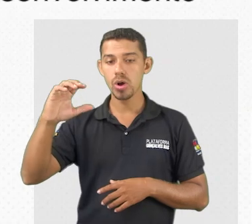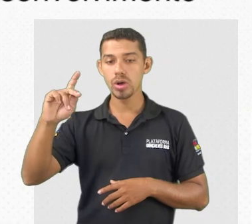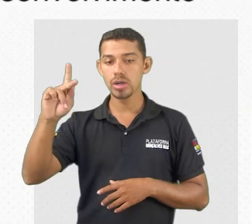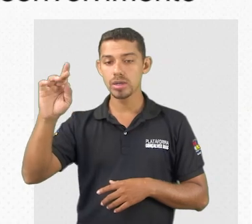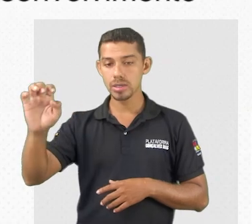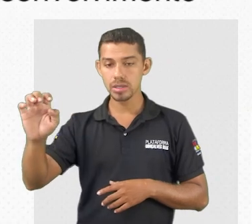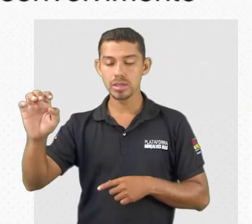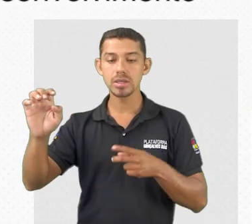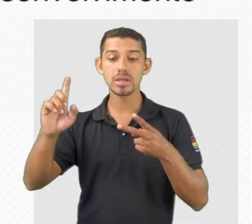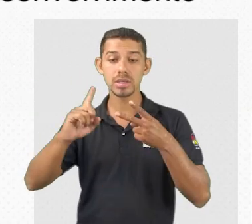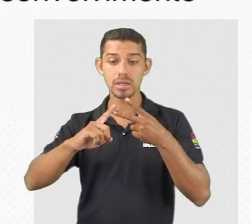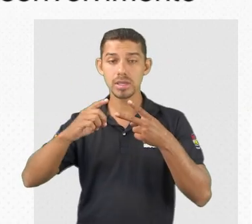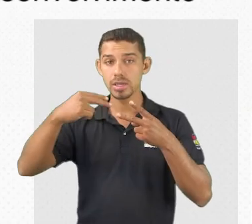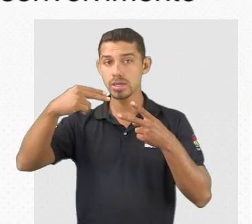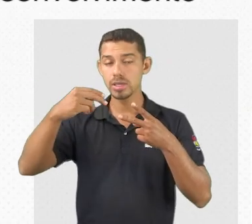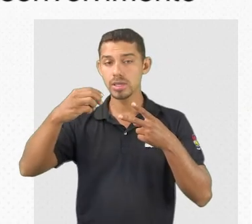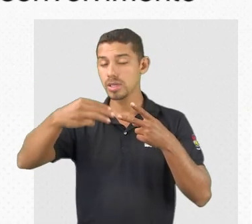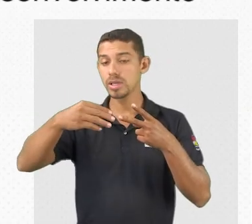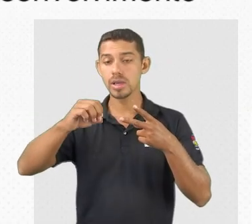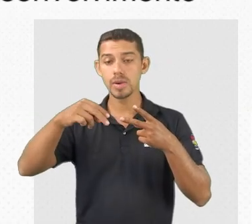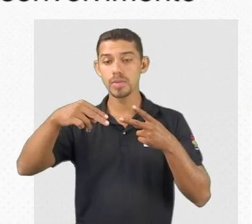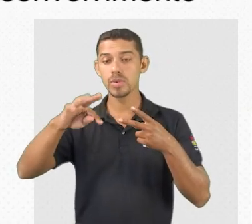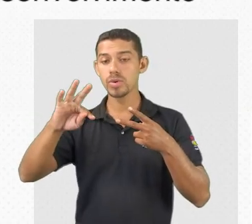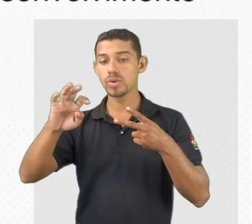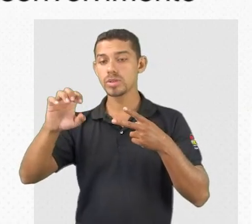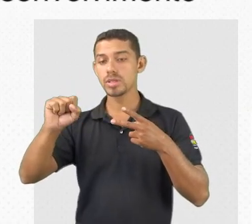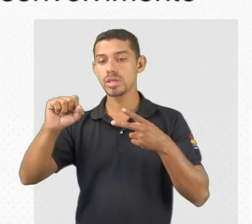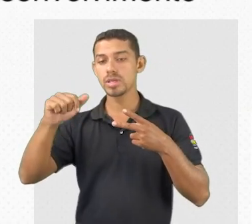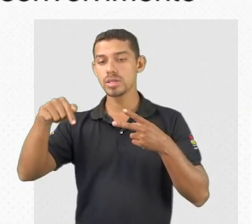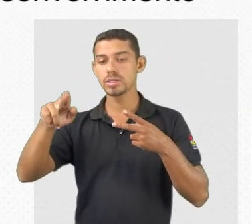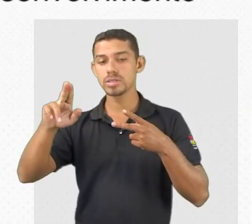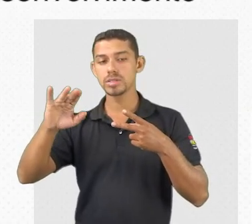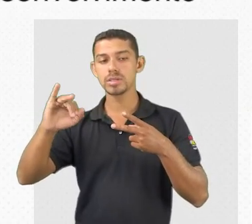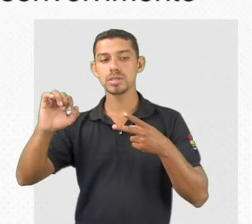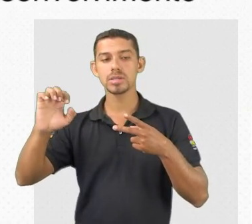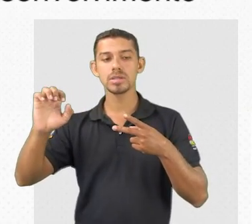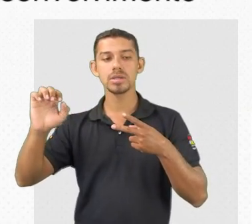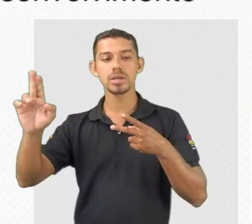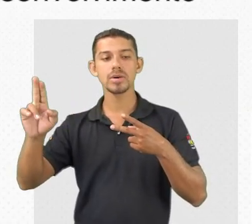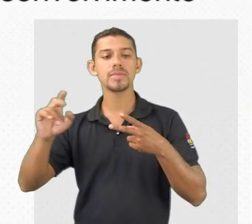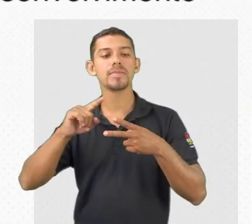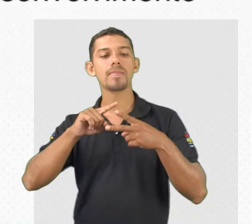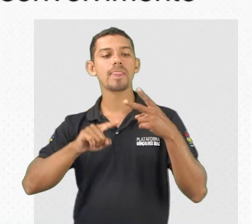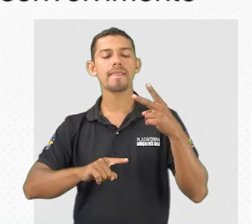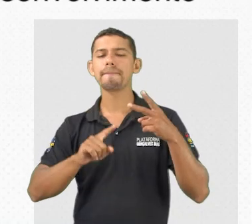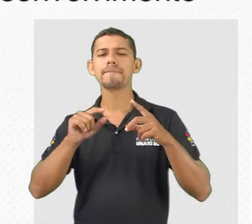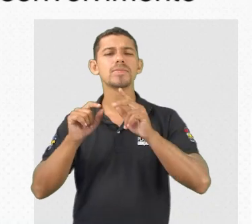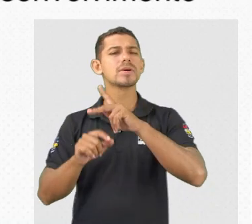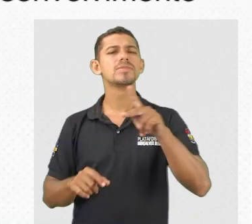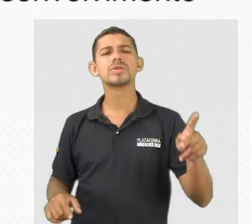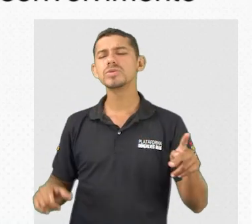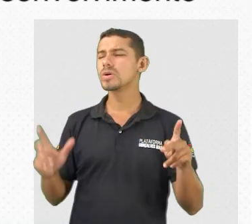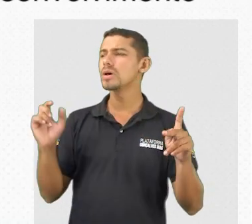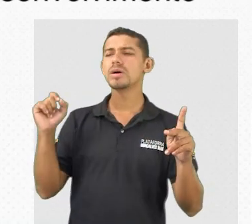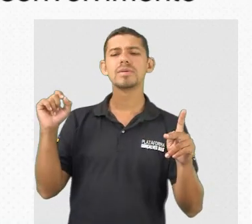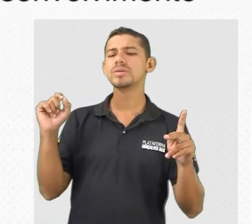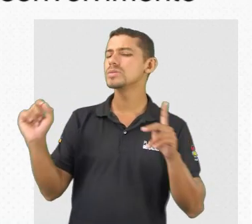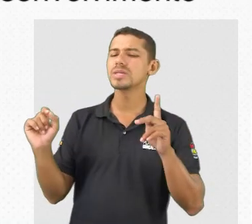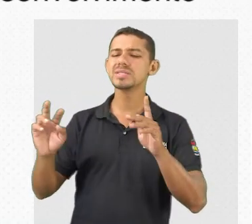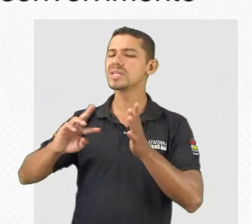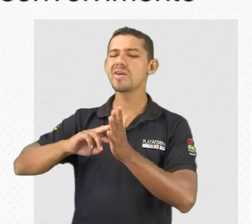desenvolvimento dessa teoria. Professor Sérgio, e o que significa dizer isso? O que significa dizer que essa democracia,